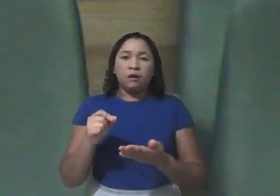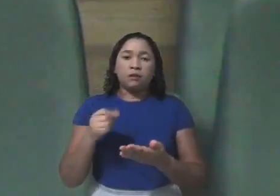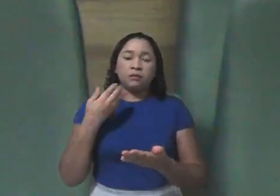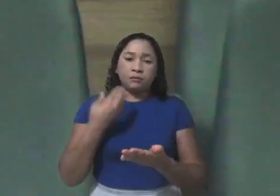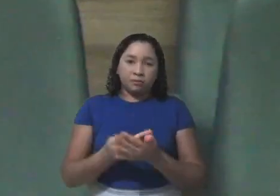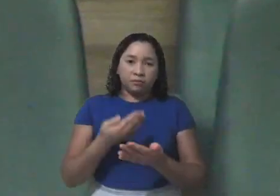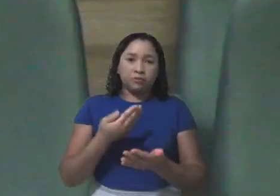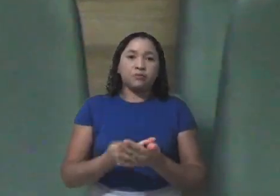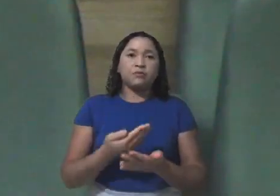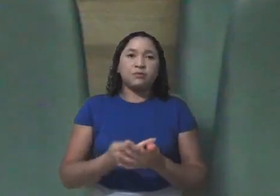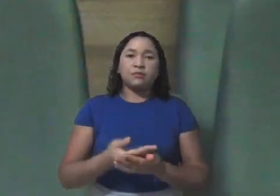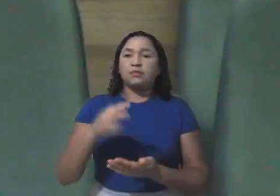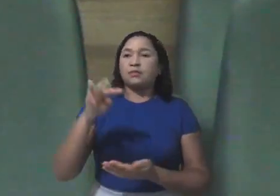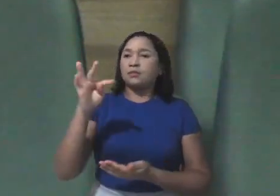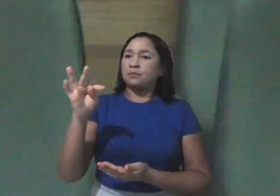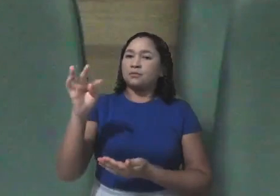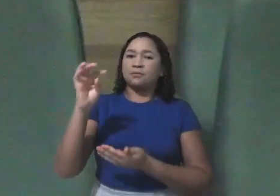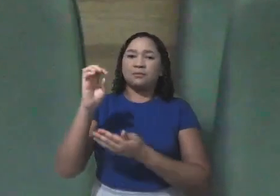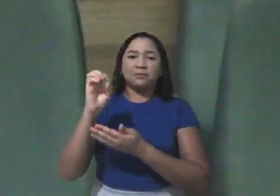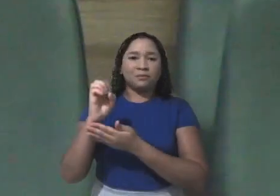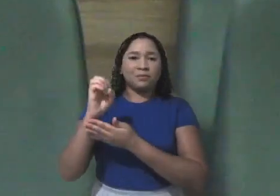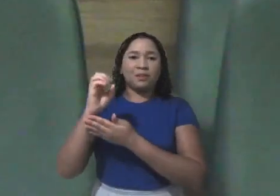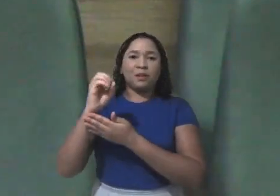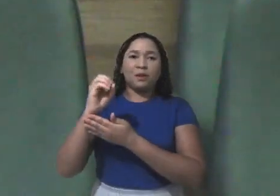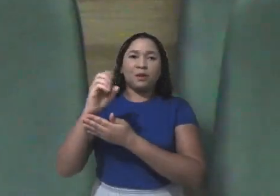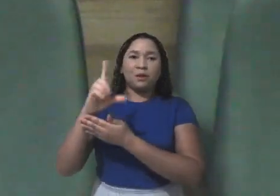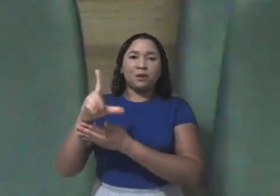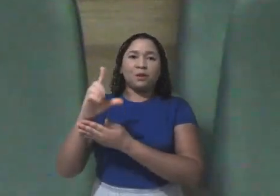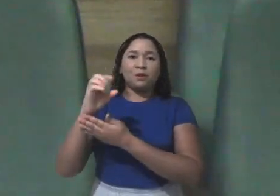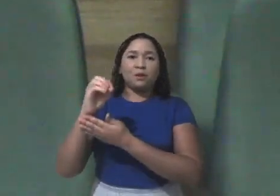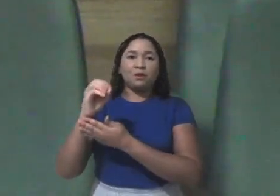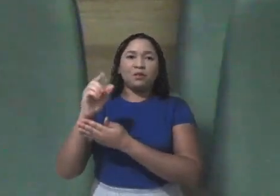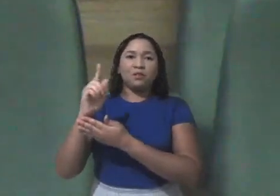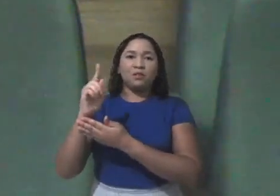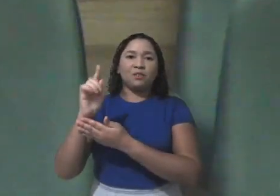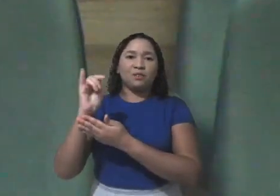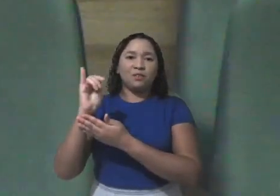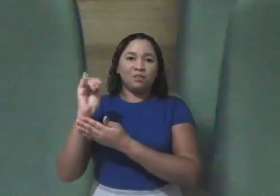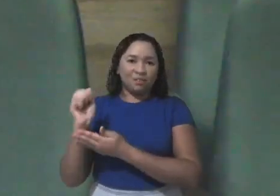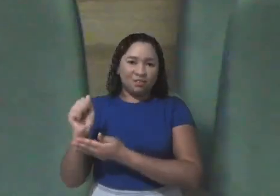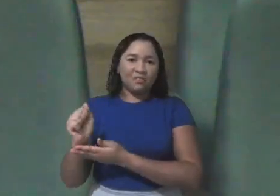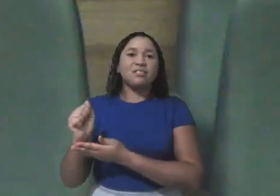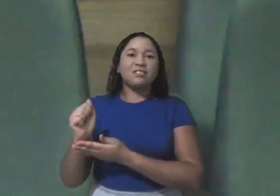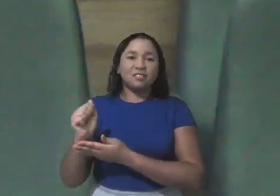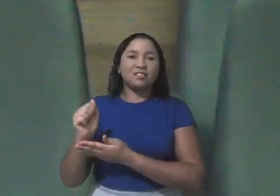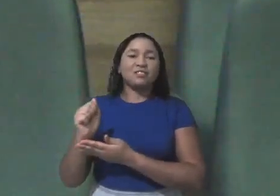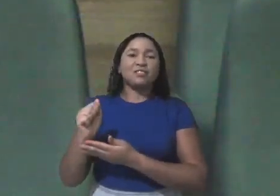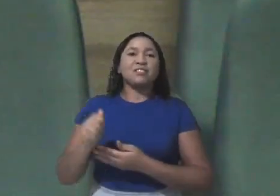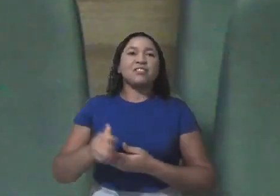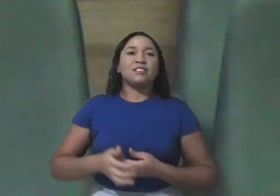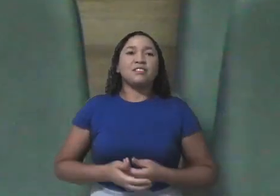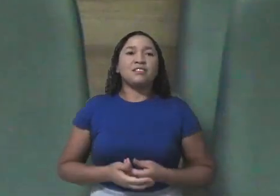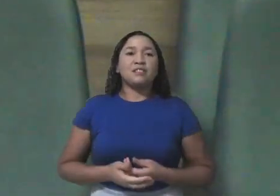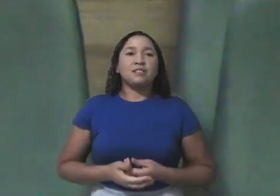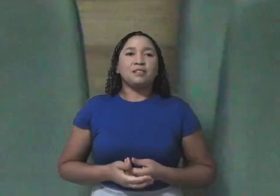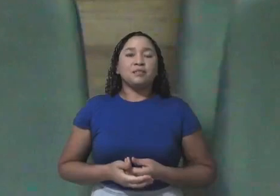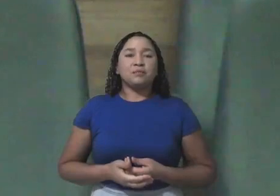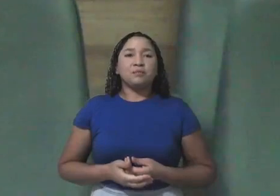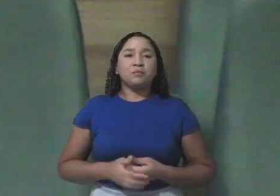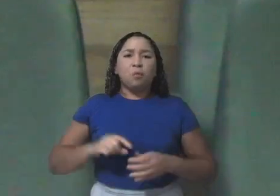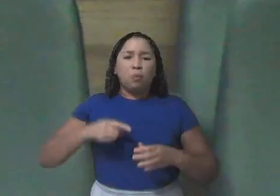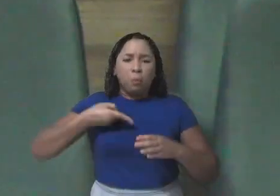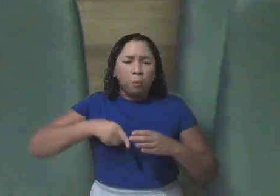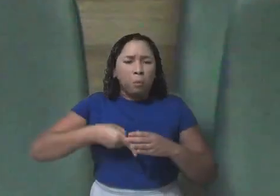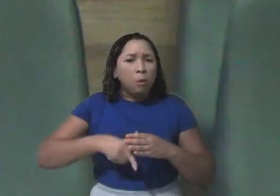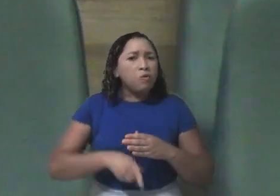sistemática. Eu sei que é um palavrão que muitos irmãos nunca escutaram essa palavra diferente, sistemática, mas